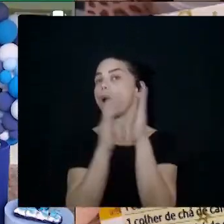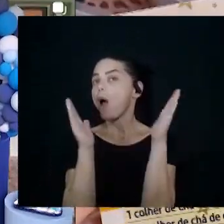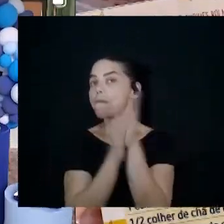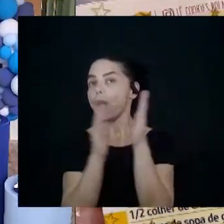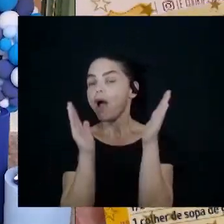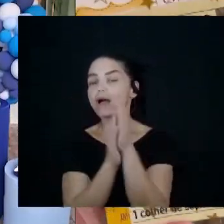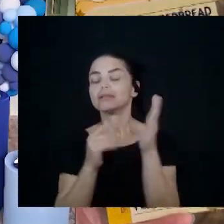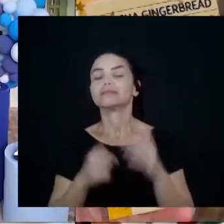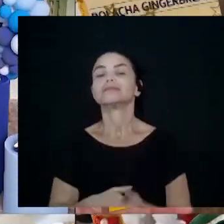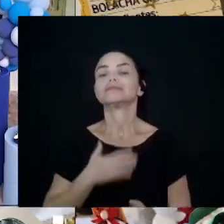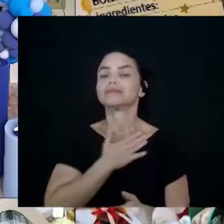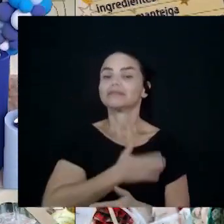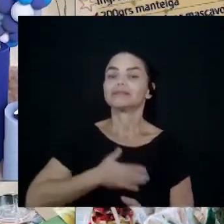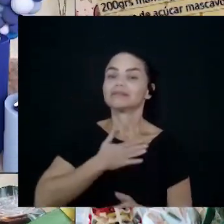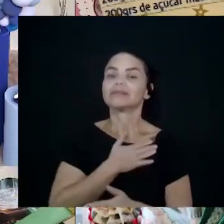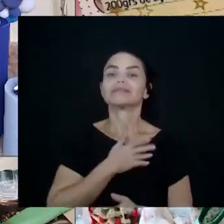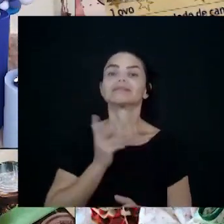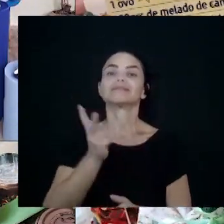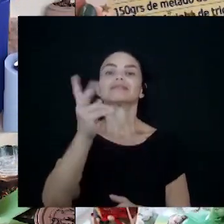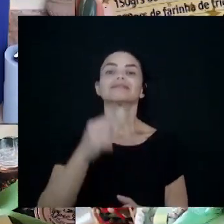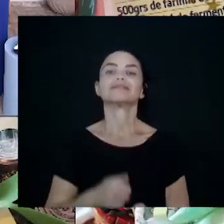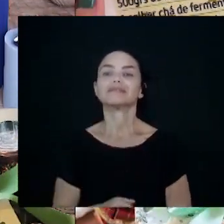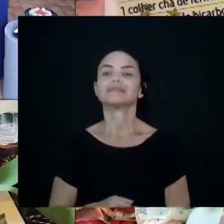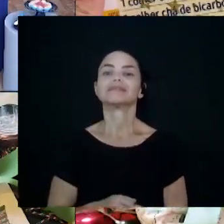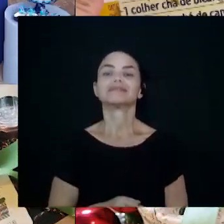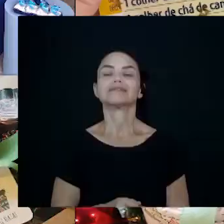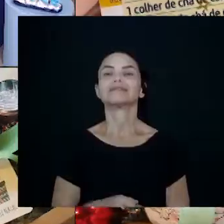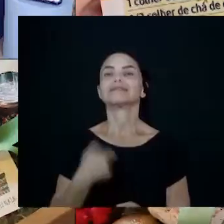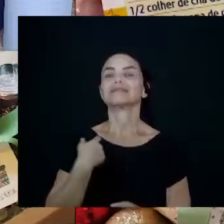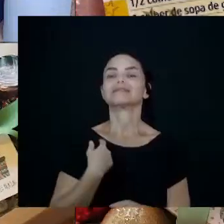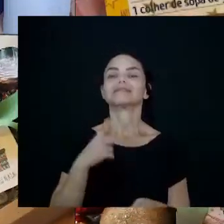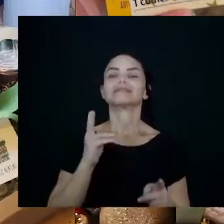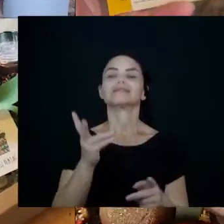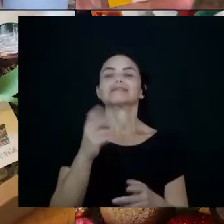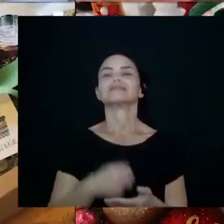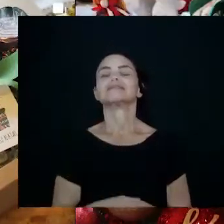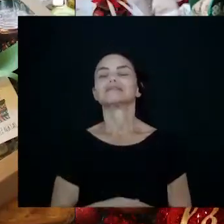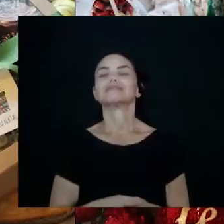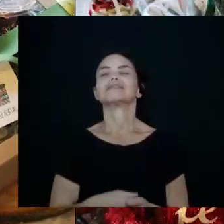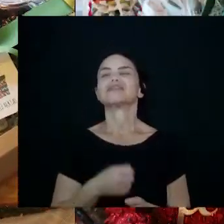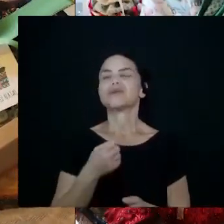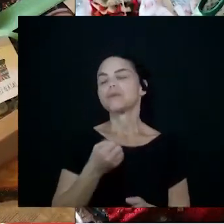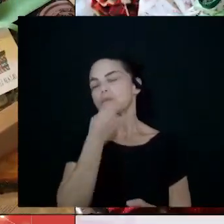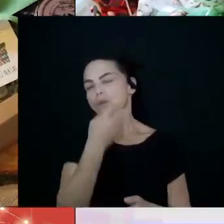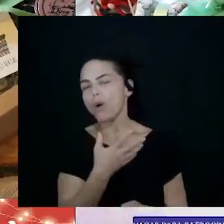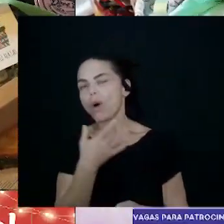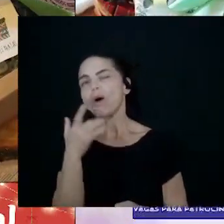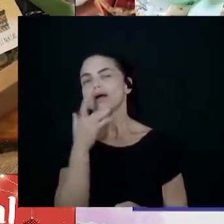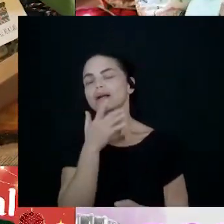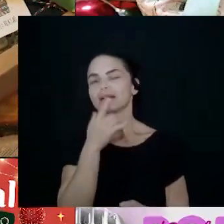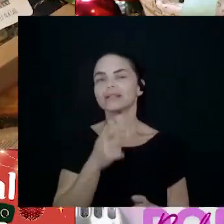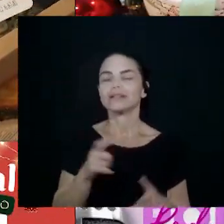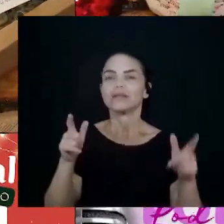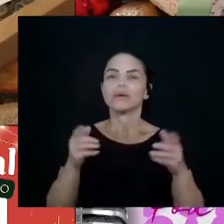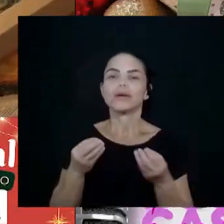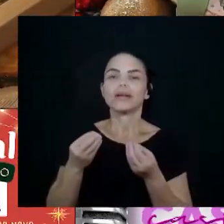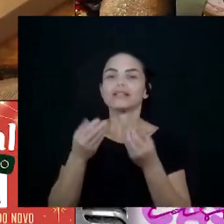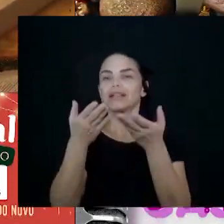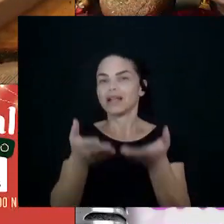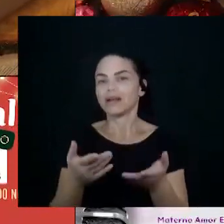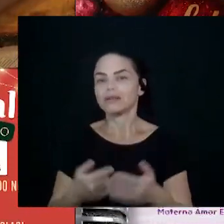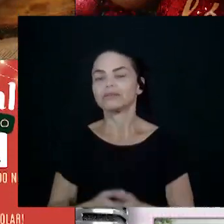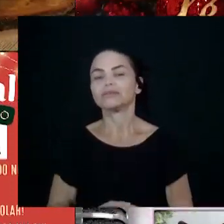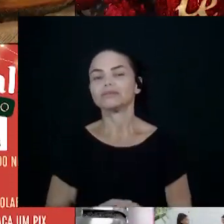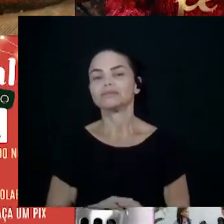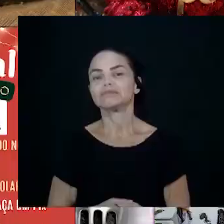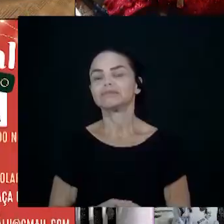aniversários e eu gosto de fazer sempre, mais assim, de última hora para estar bem fresquinho. Eu faço a entrega,